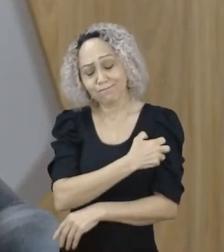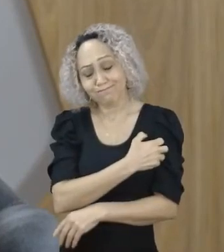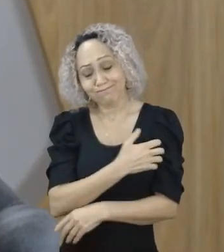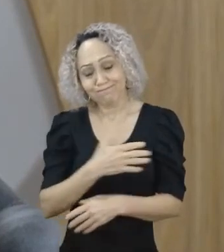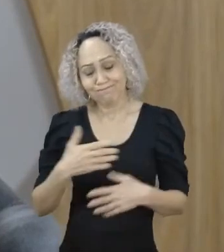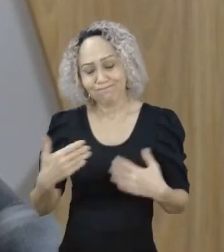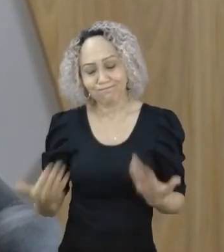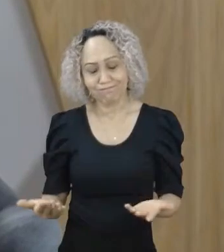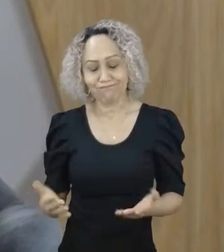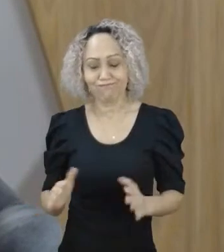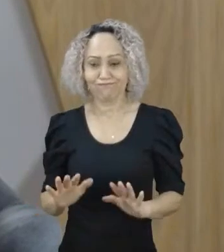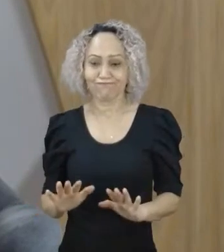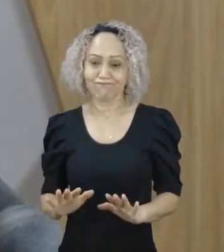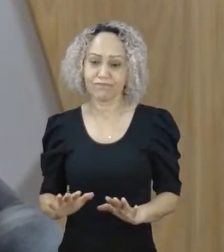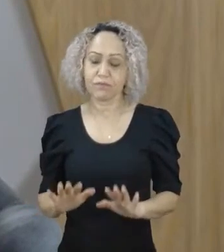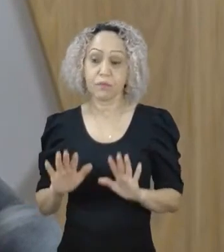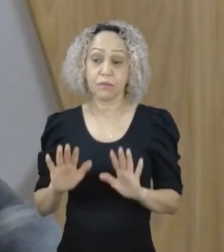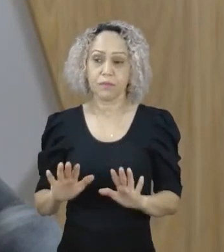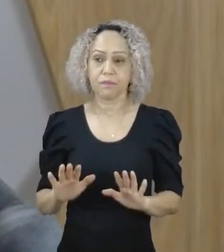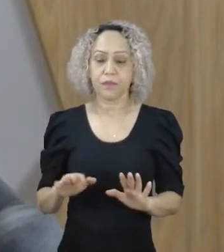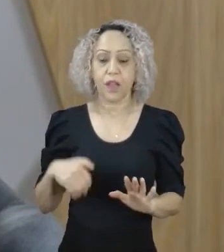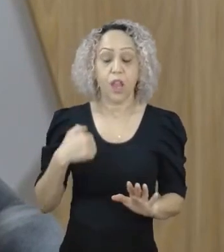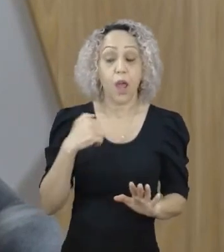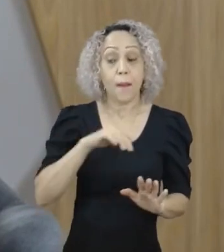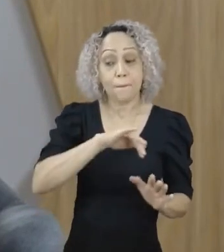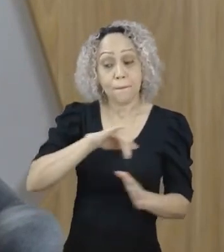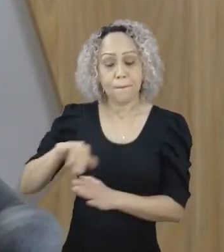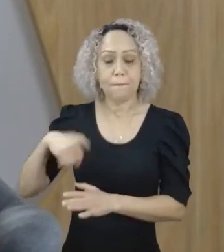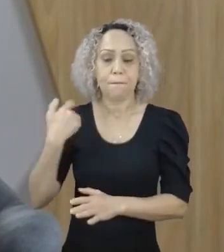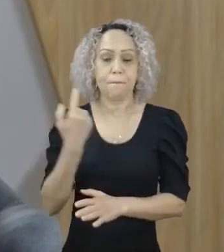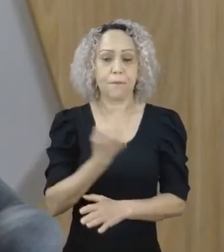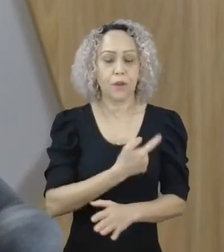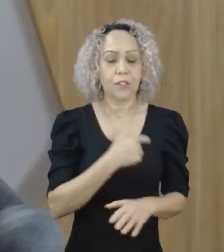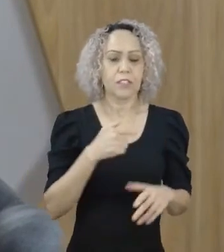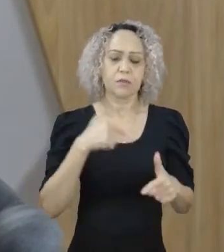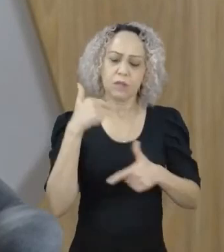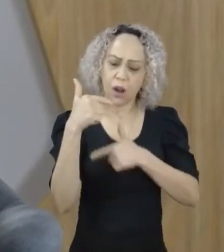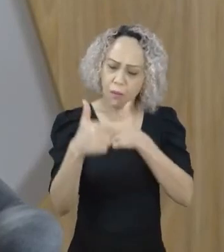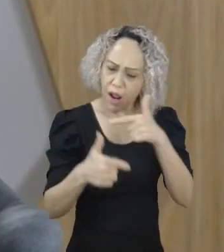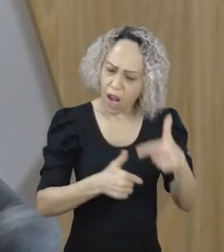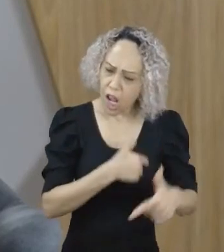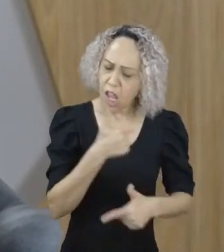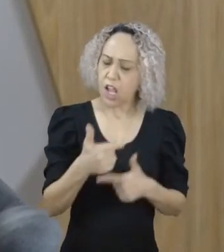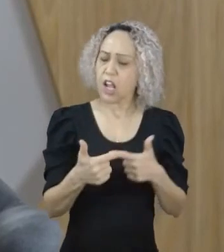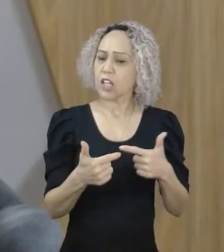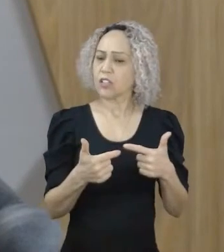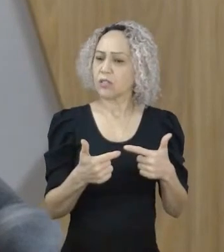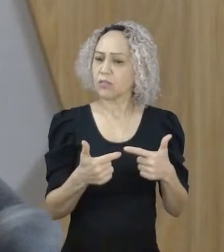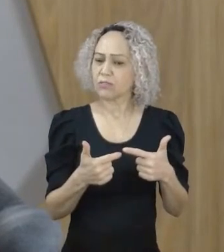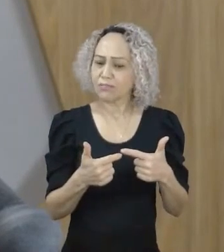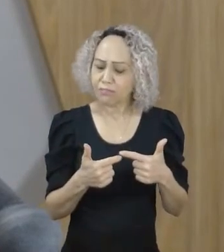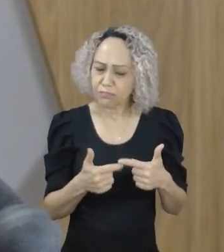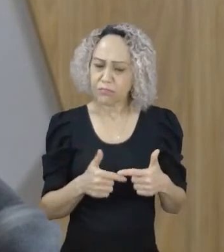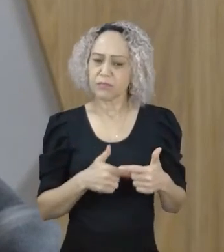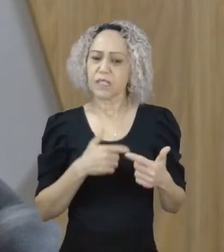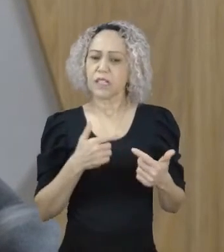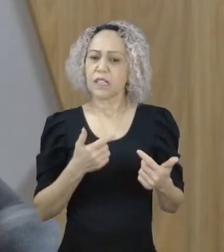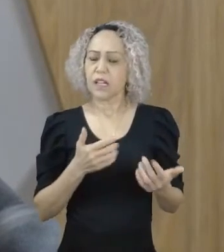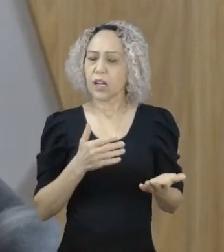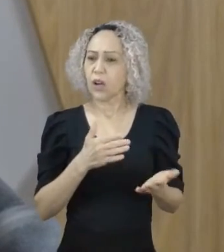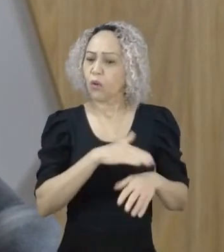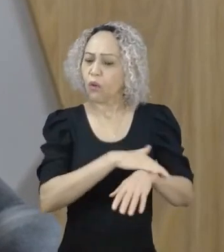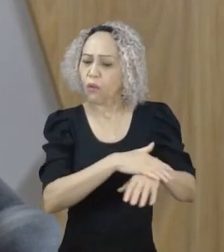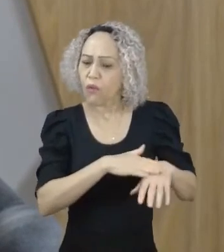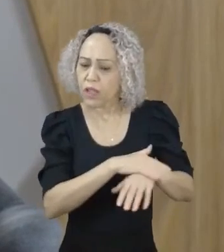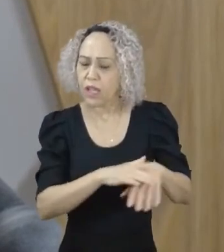pela vacinação, um esforço não só do Ministério da Saúde, mas de toda a área de saúde e dos meios de comunicação. O